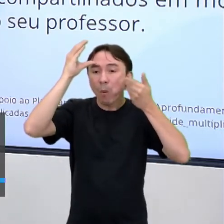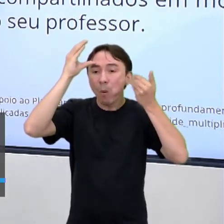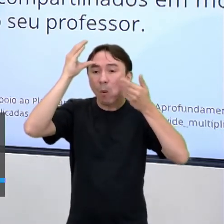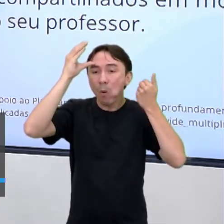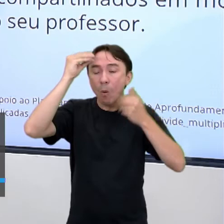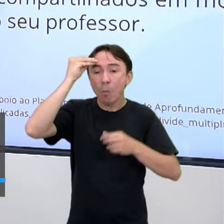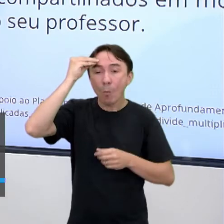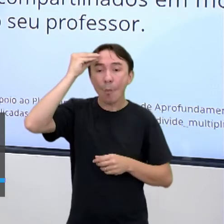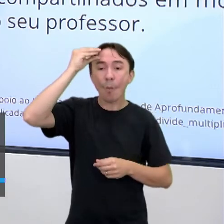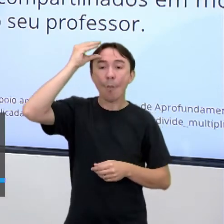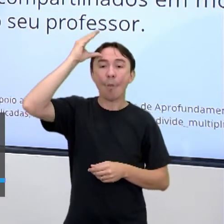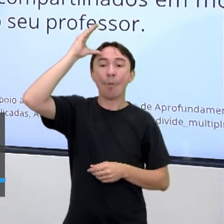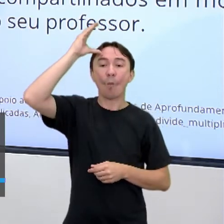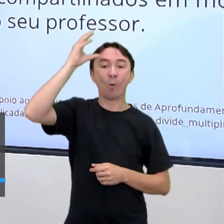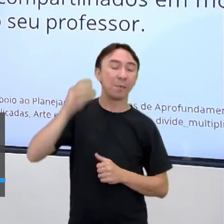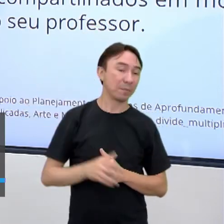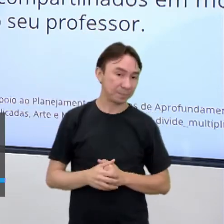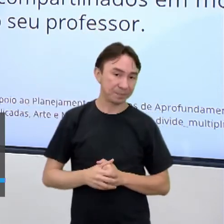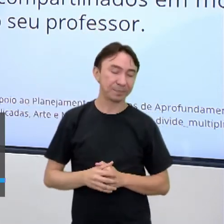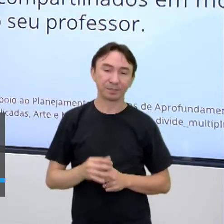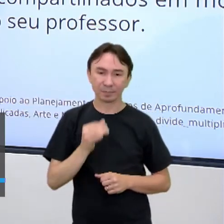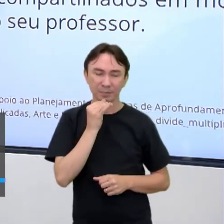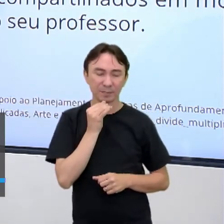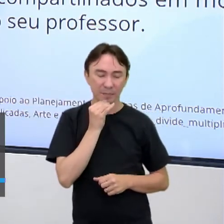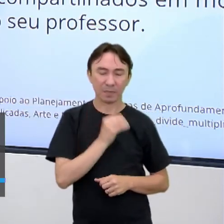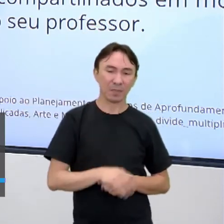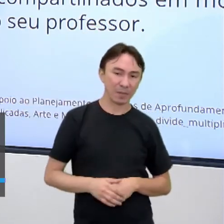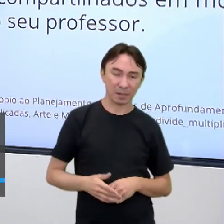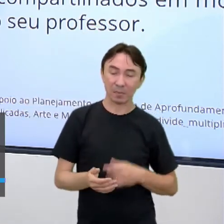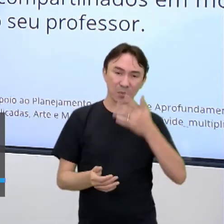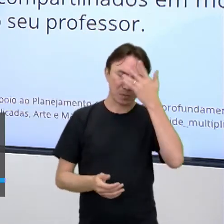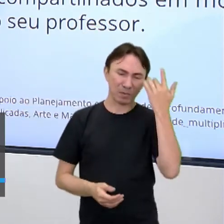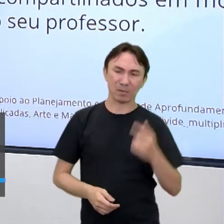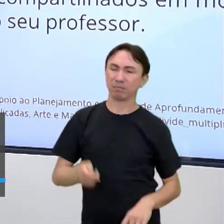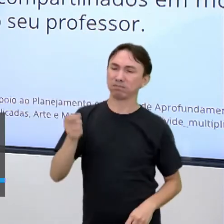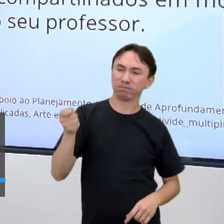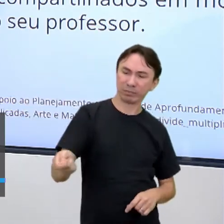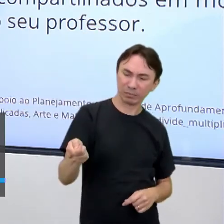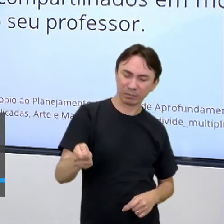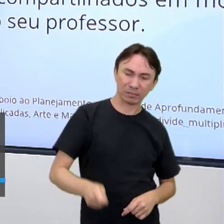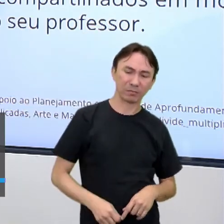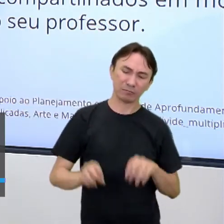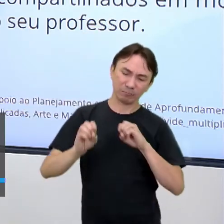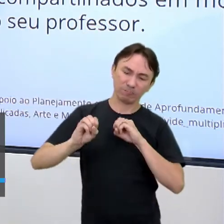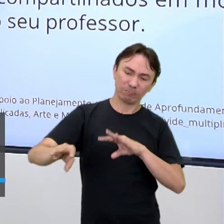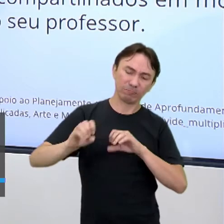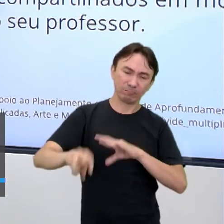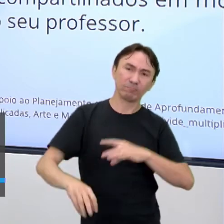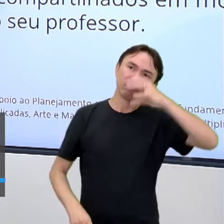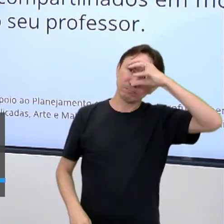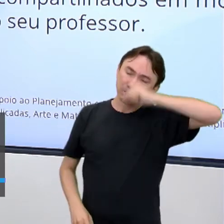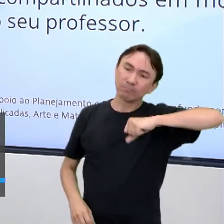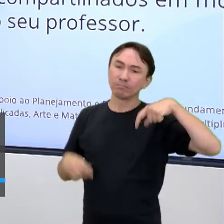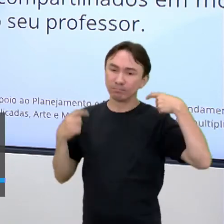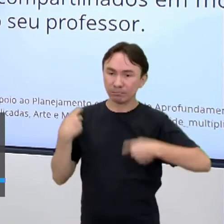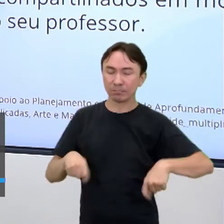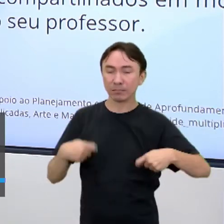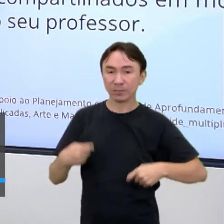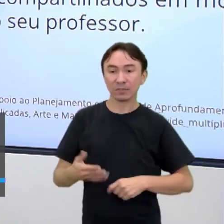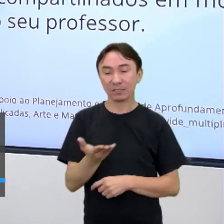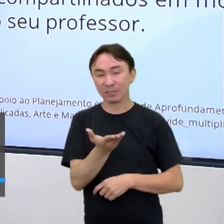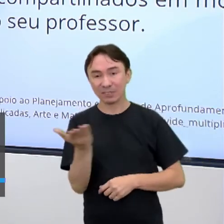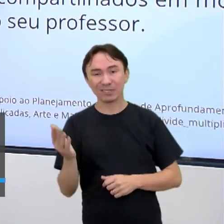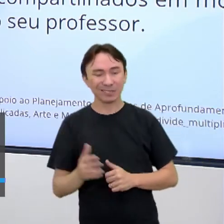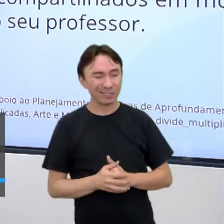ele não é fixado, né? Toda vez que alguém diz assim, aprenda tal coisa, né? Tá, você vai ter aquela, né, em alguns